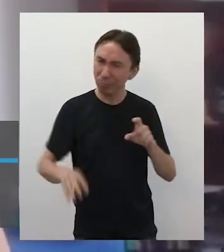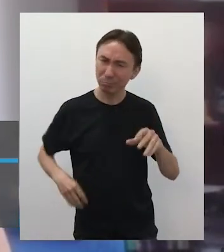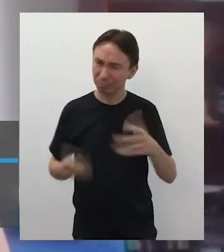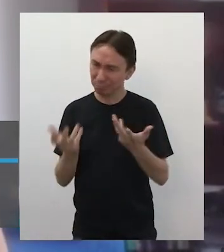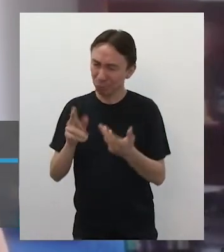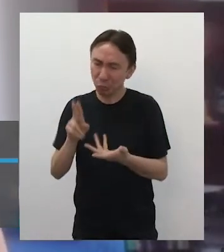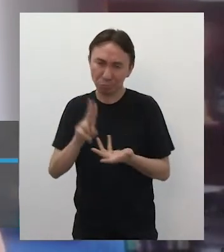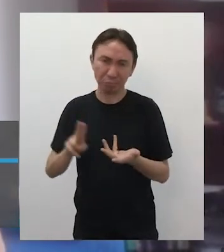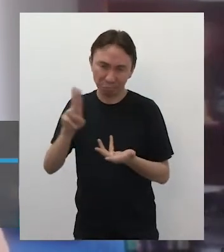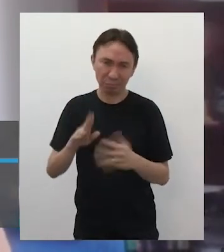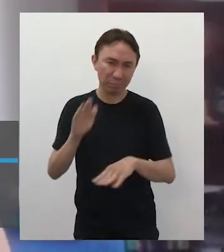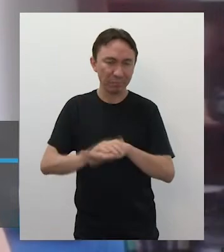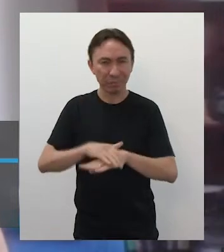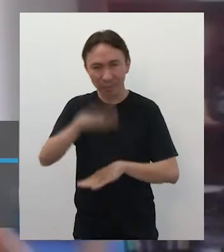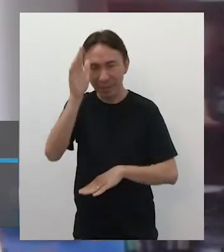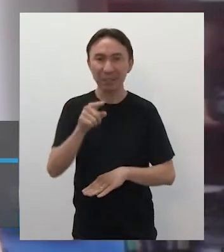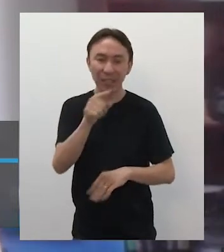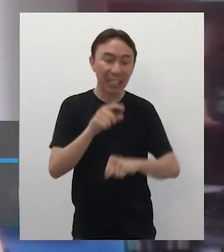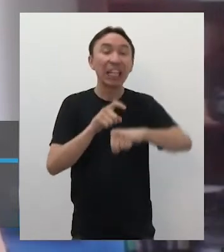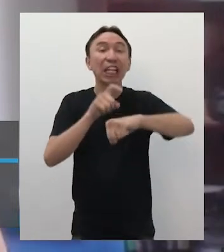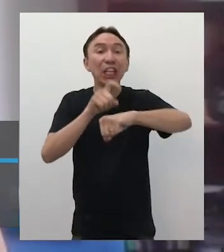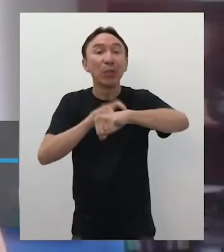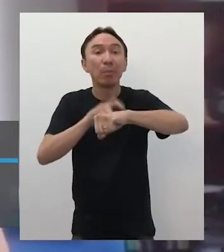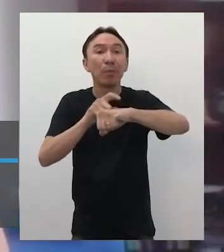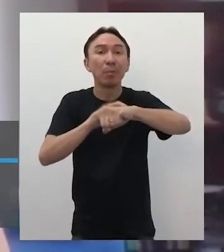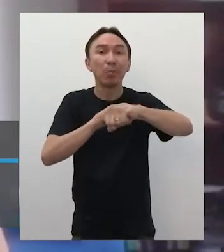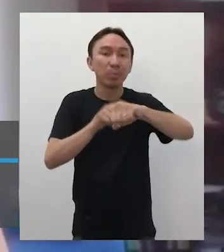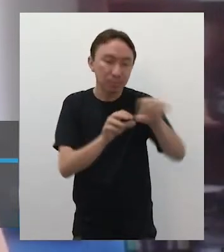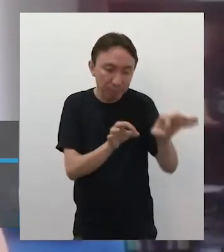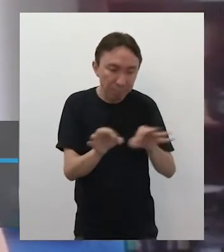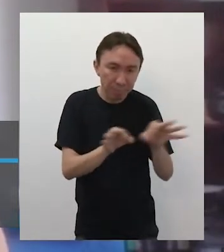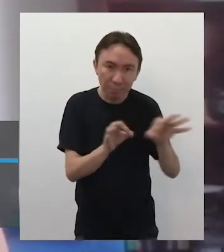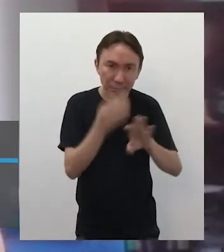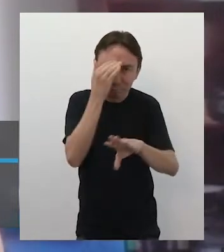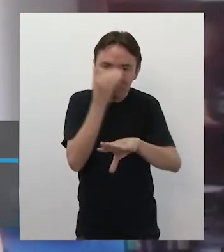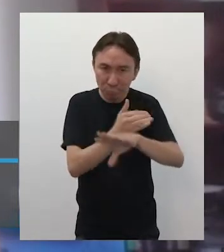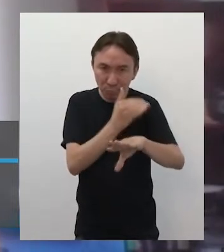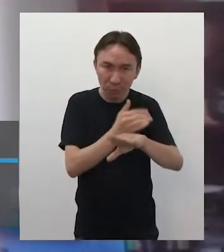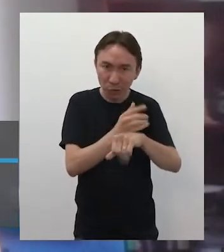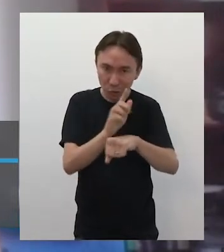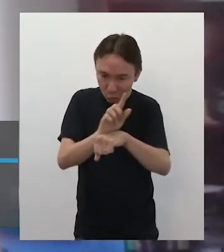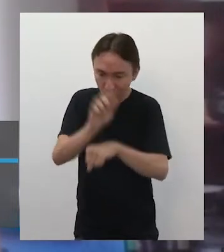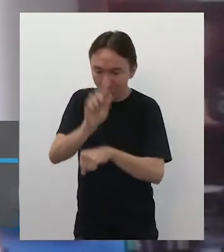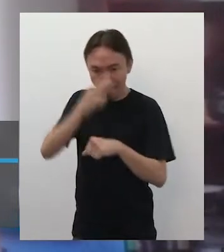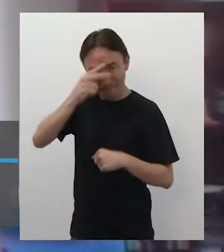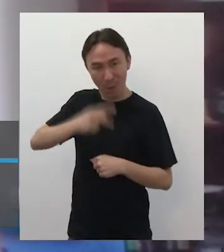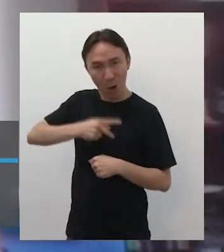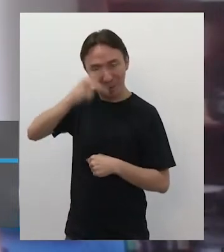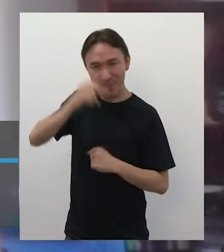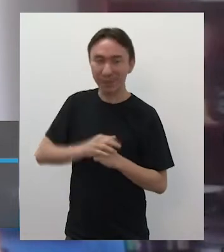palavra, né, que pudesse ajudá-la aí nessa dificuldade. É a professora Elisângela.